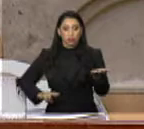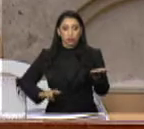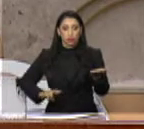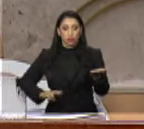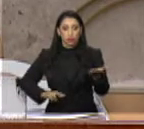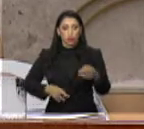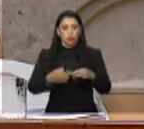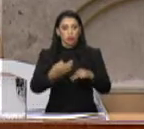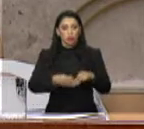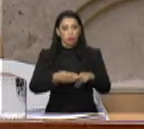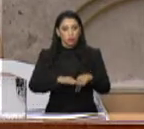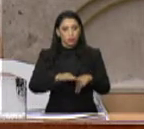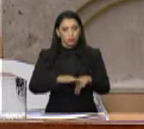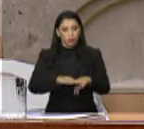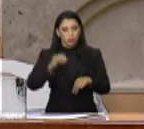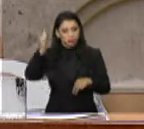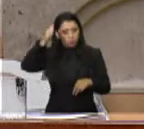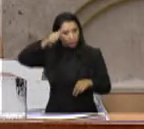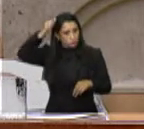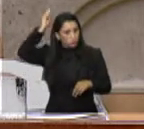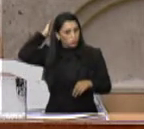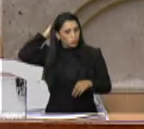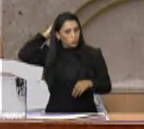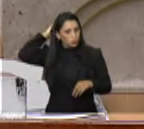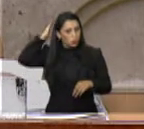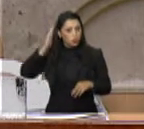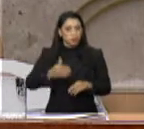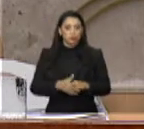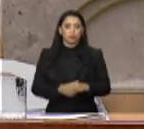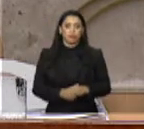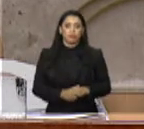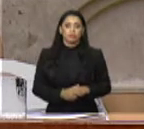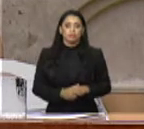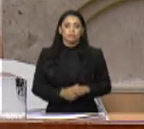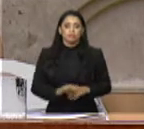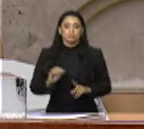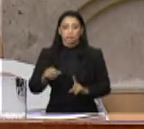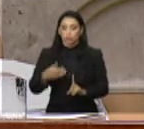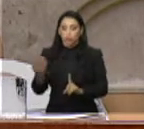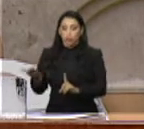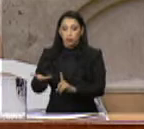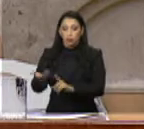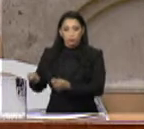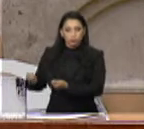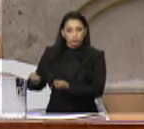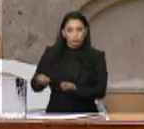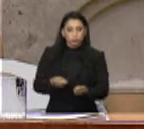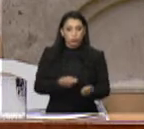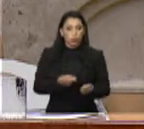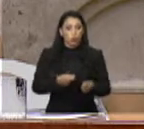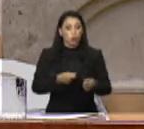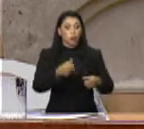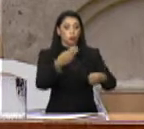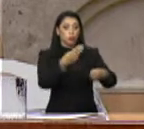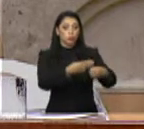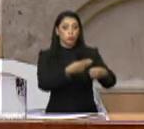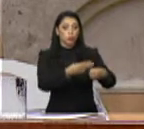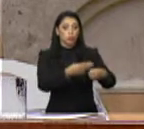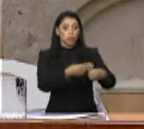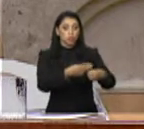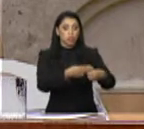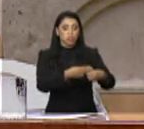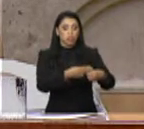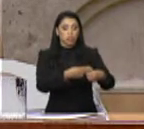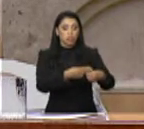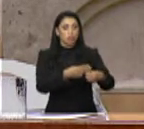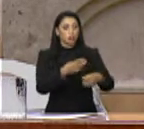Luiz fux em que requerente o Município de Criciúma perdão em